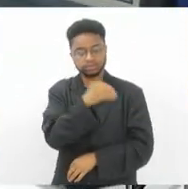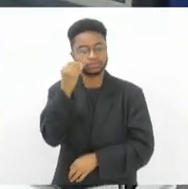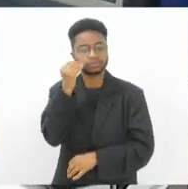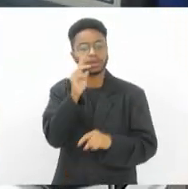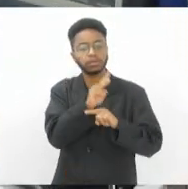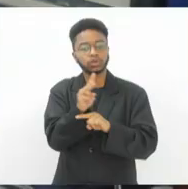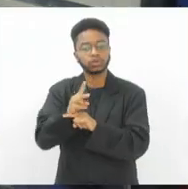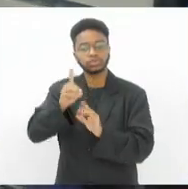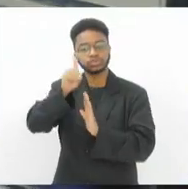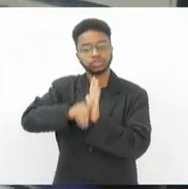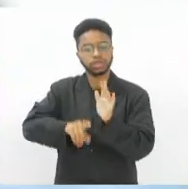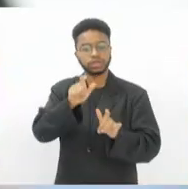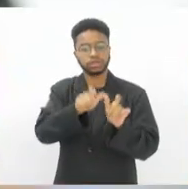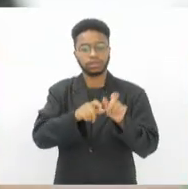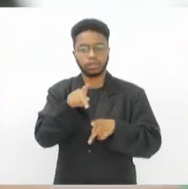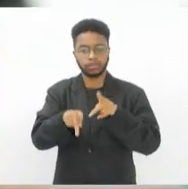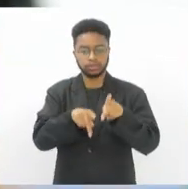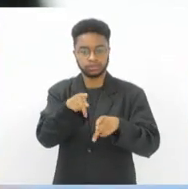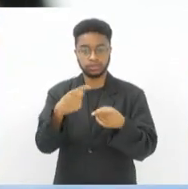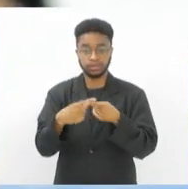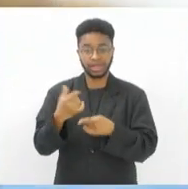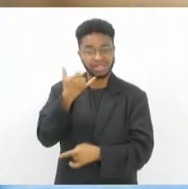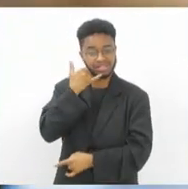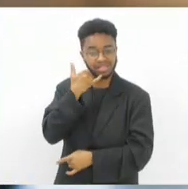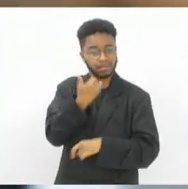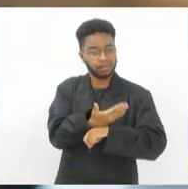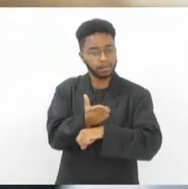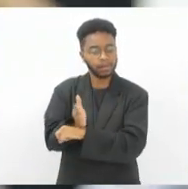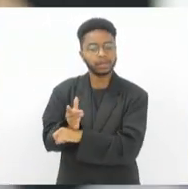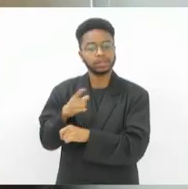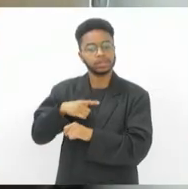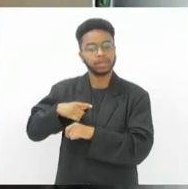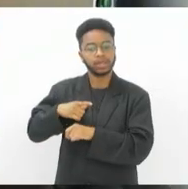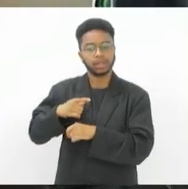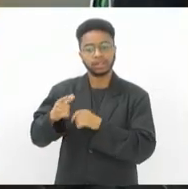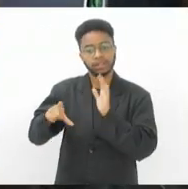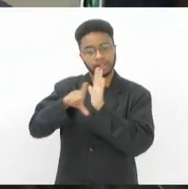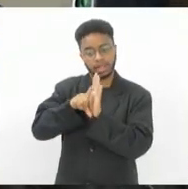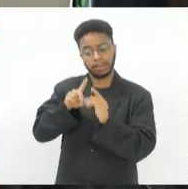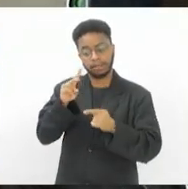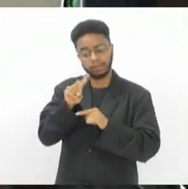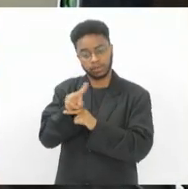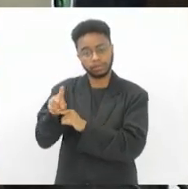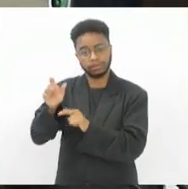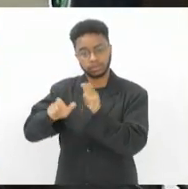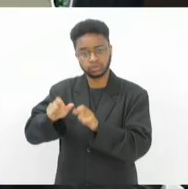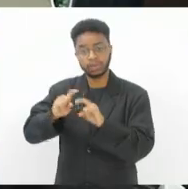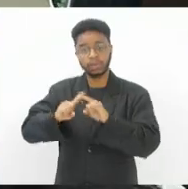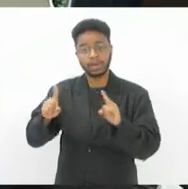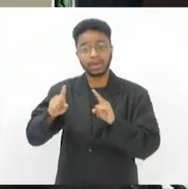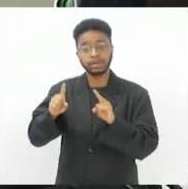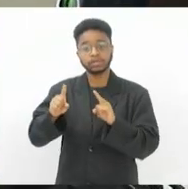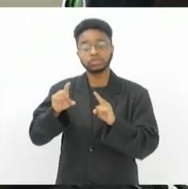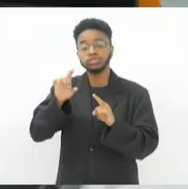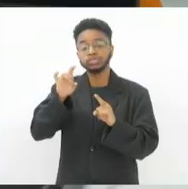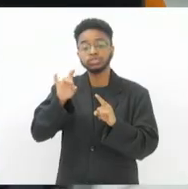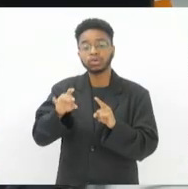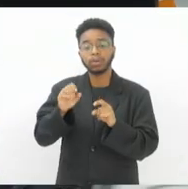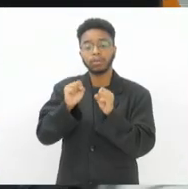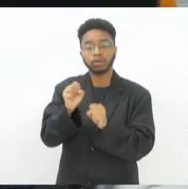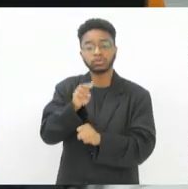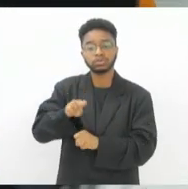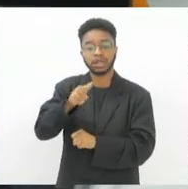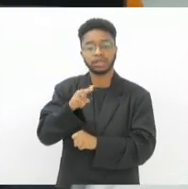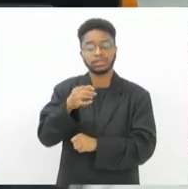os direitos dos cidadãos. As ligações de telemarketing são protegidas por lei, mas para isso devem ser feitas por telefone que comece com o